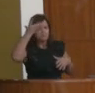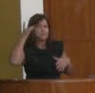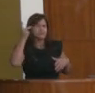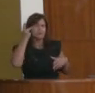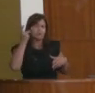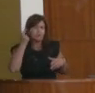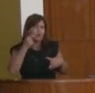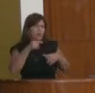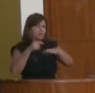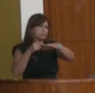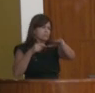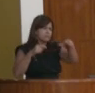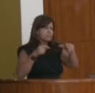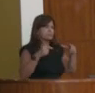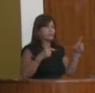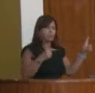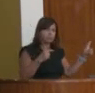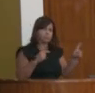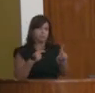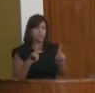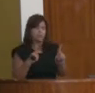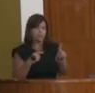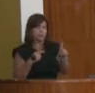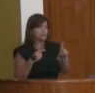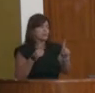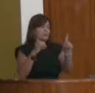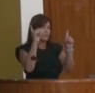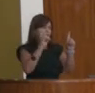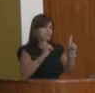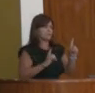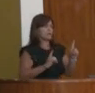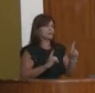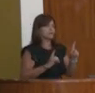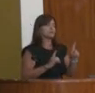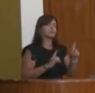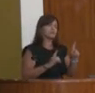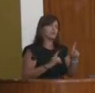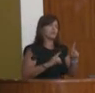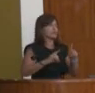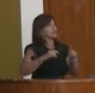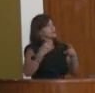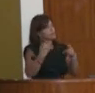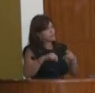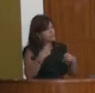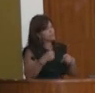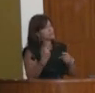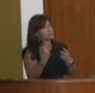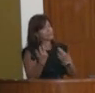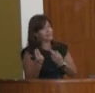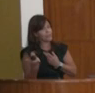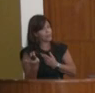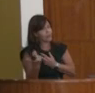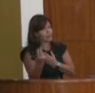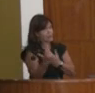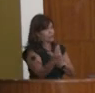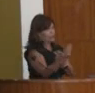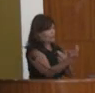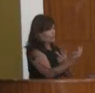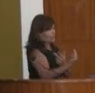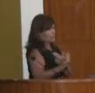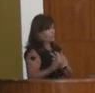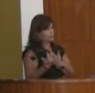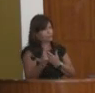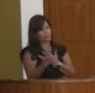e também têm uma jornada diferenciada, aquela jornada diferenciada é comum a todos, então ela não é uma